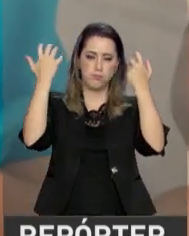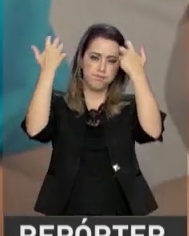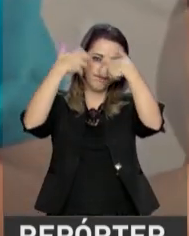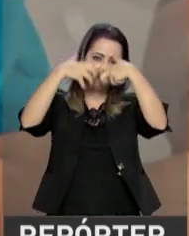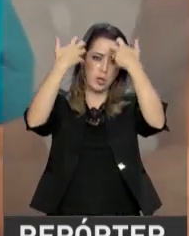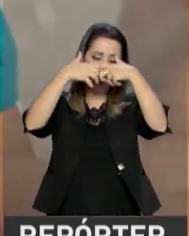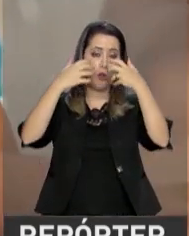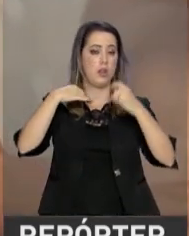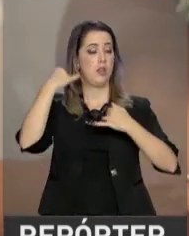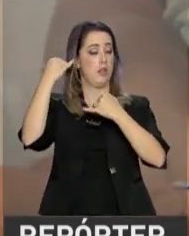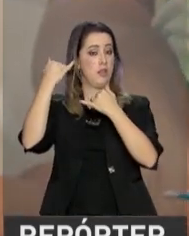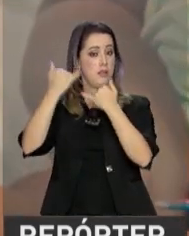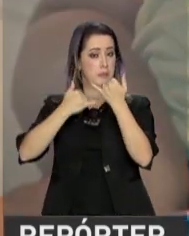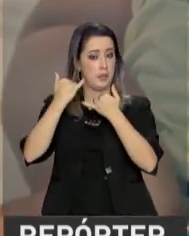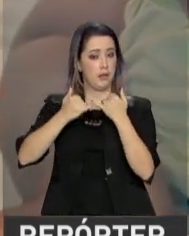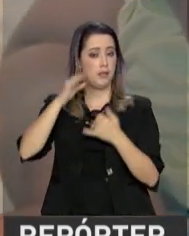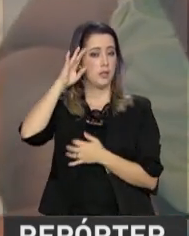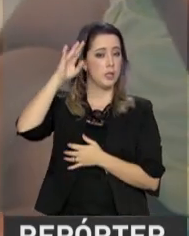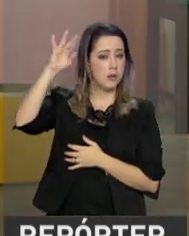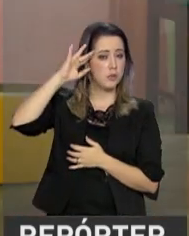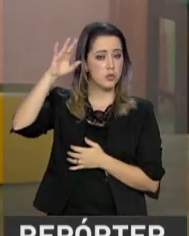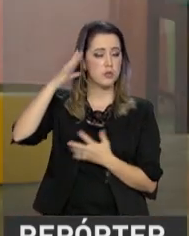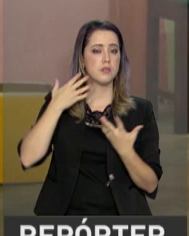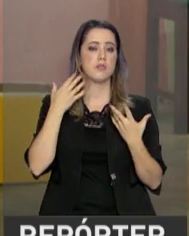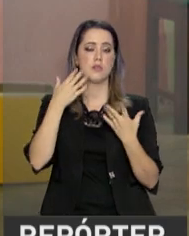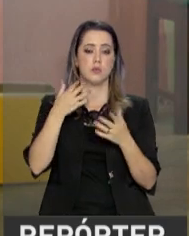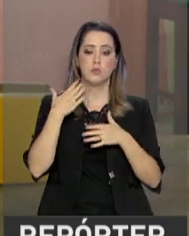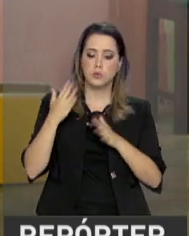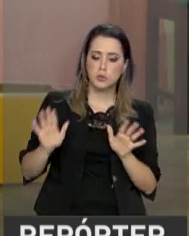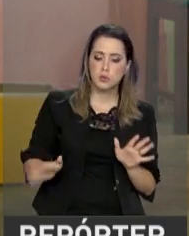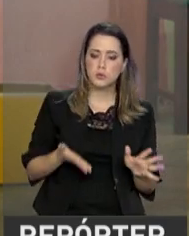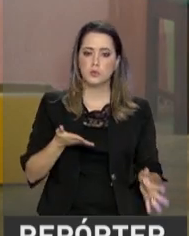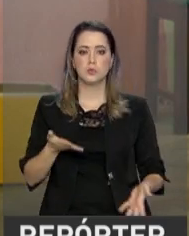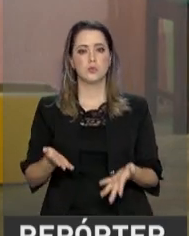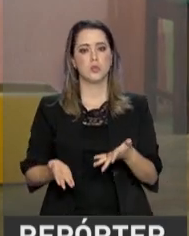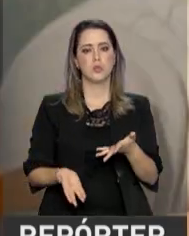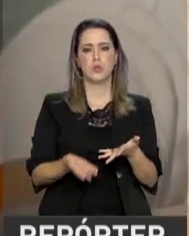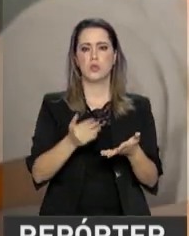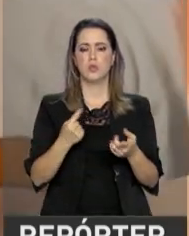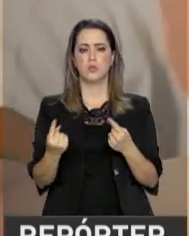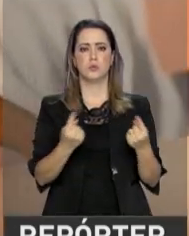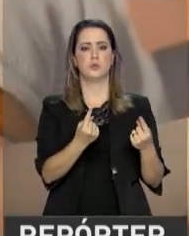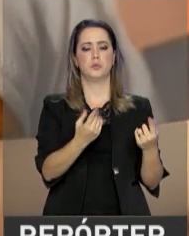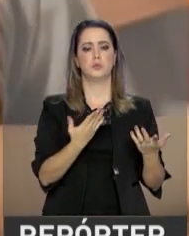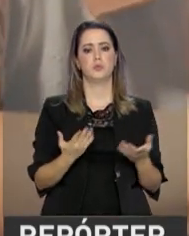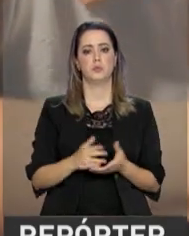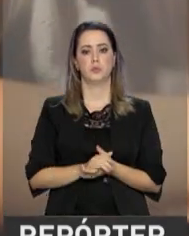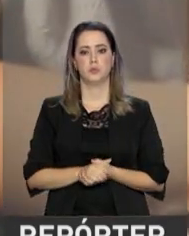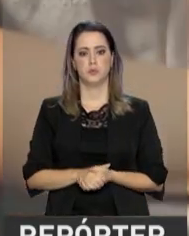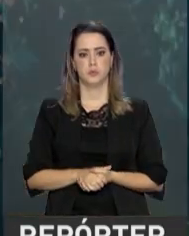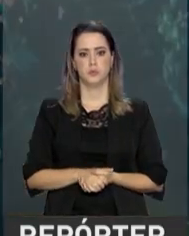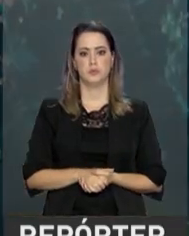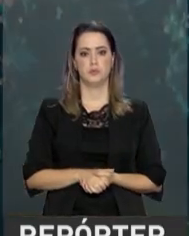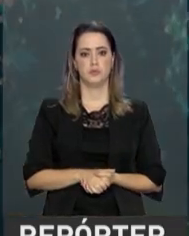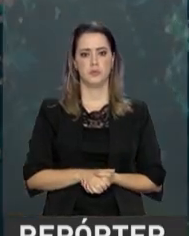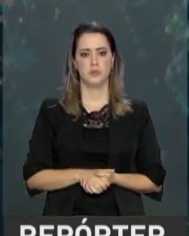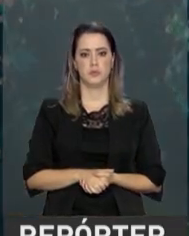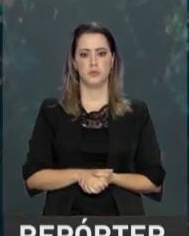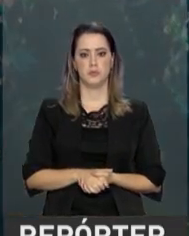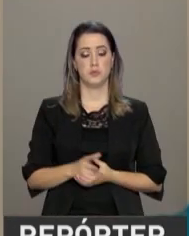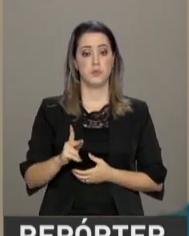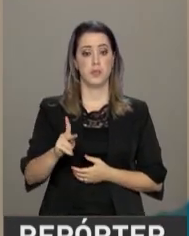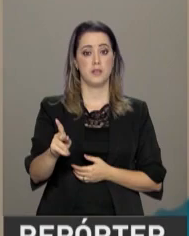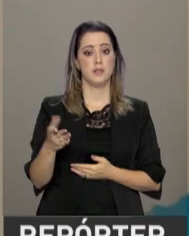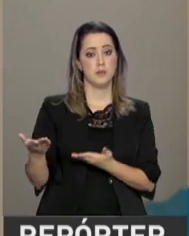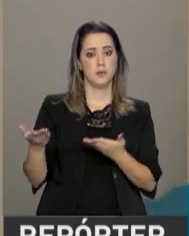imaginário da criança e assim a gente vai desenvolvendo cada área dessa criança toda vez quando